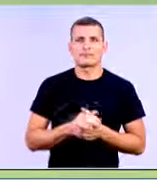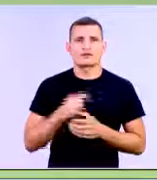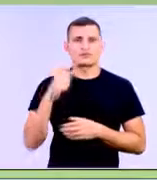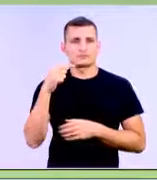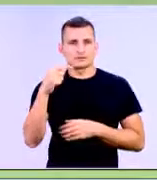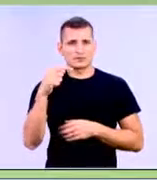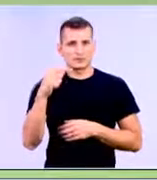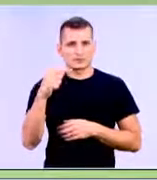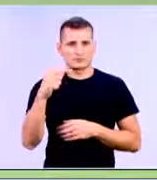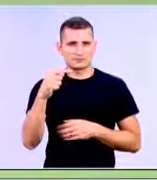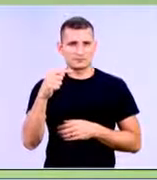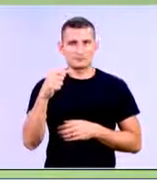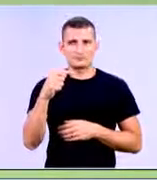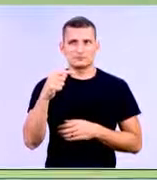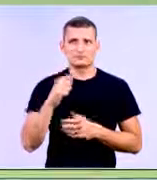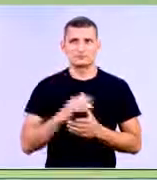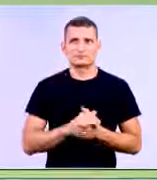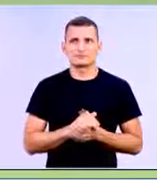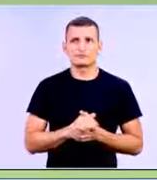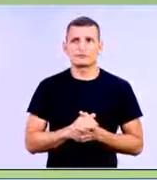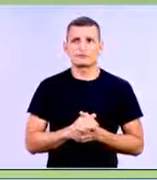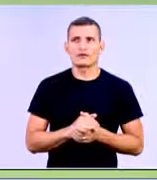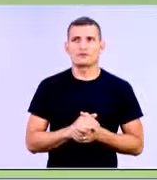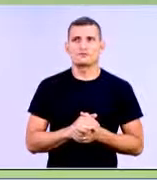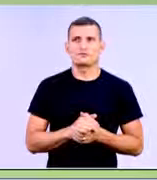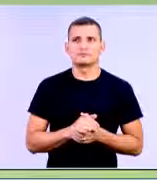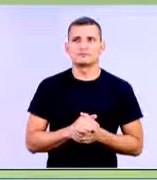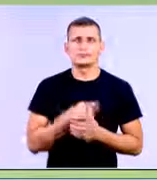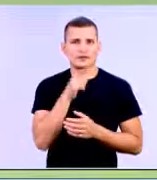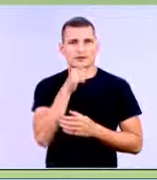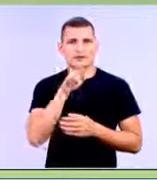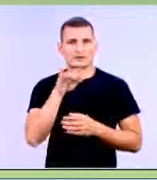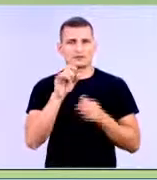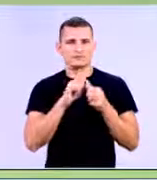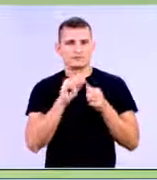são muitas, né? A partir do momento que ele vai fazer essa abordagem